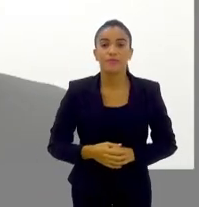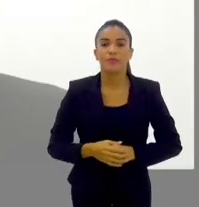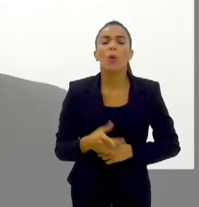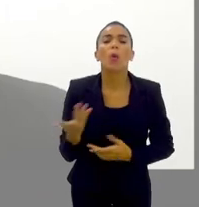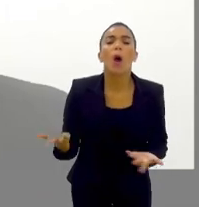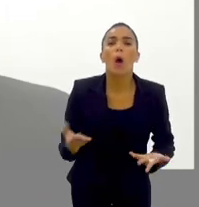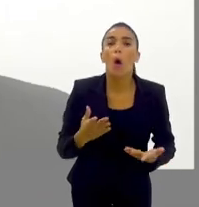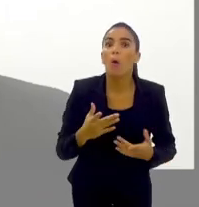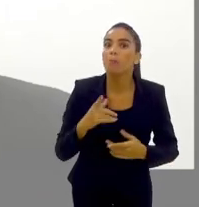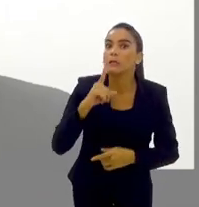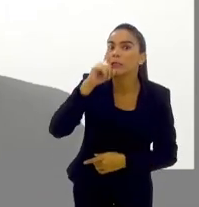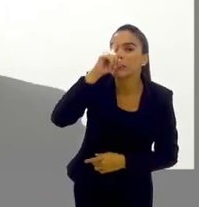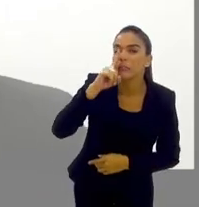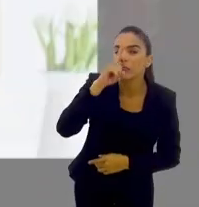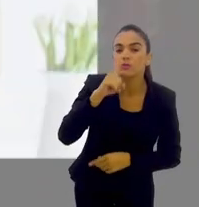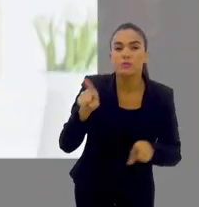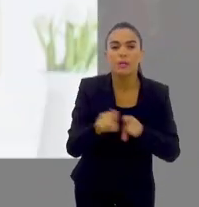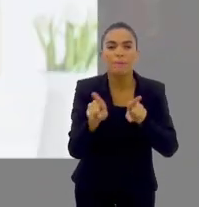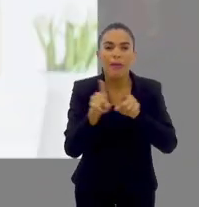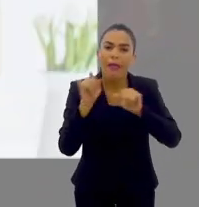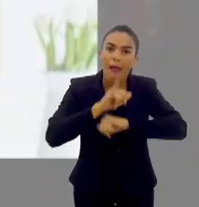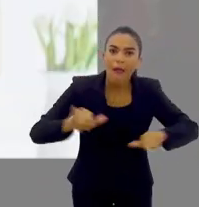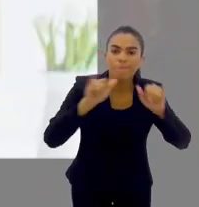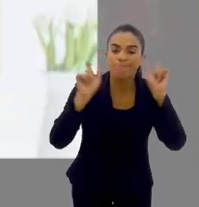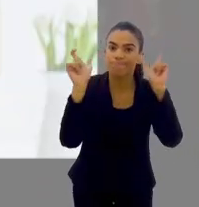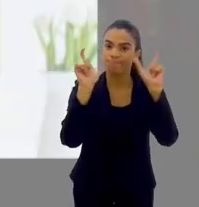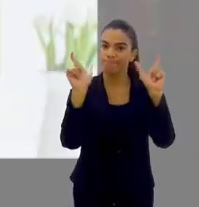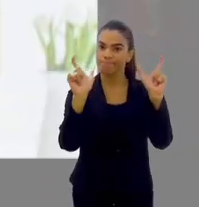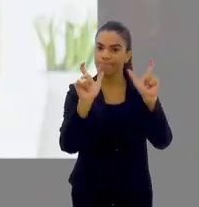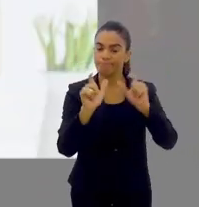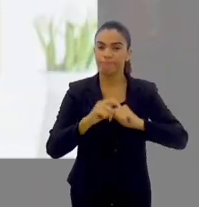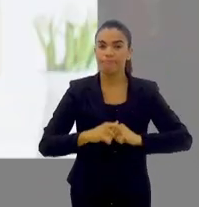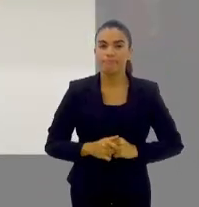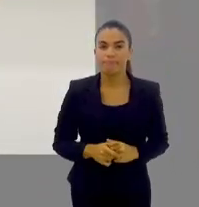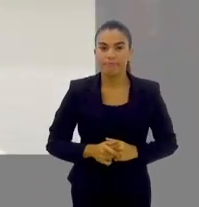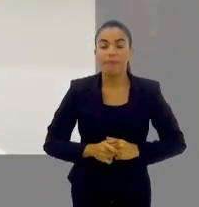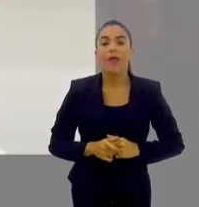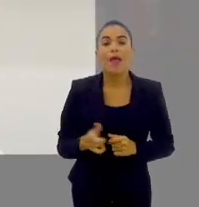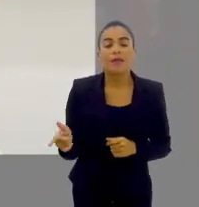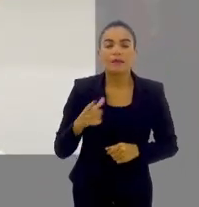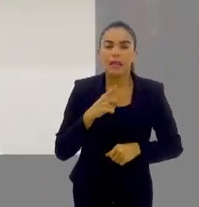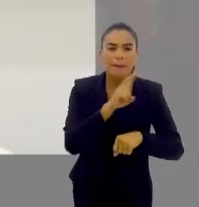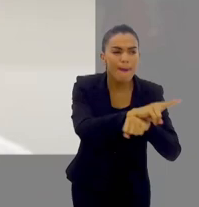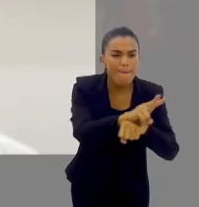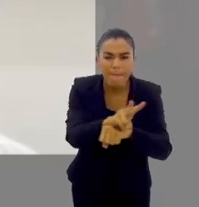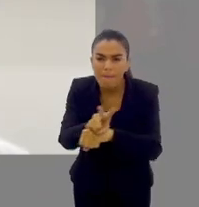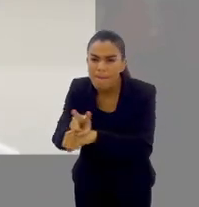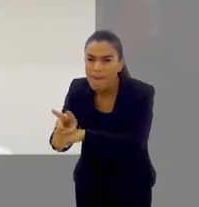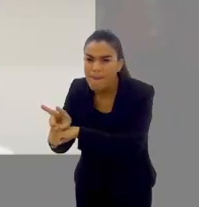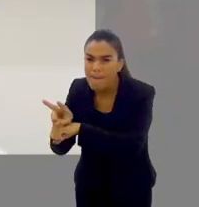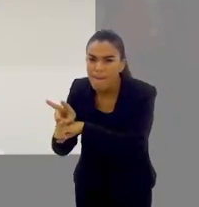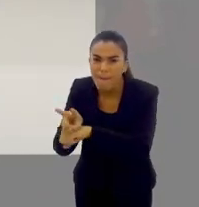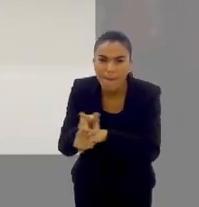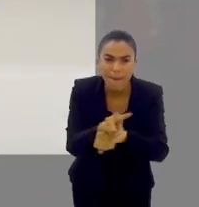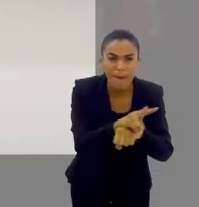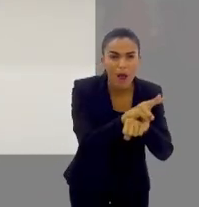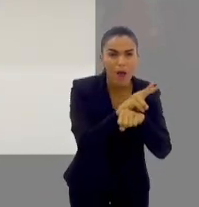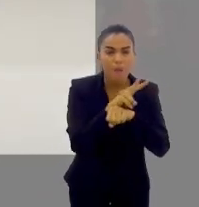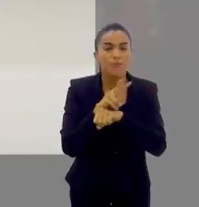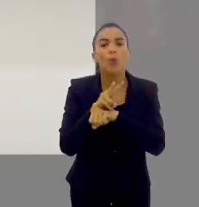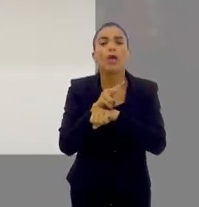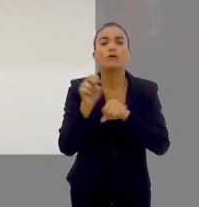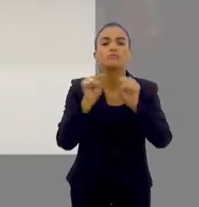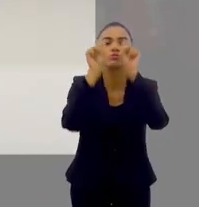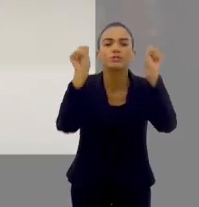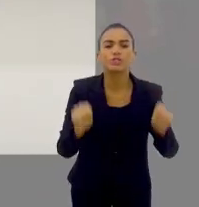maiores riscos e alertas no momento, então, agora, doutor Charbel? Bem, a gente tem monitorado bastante o